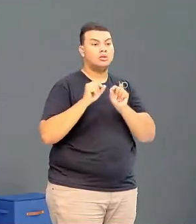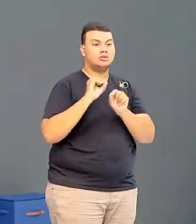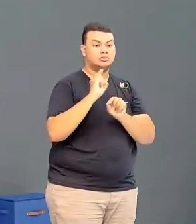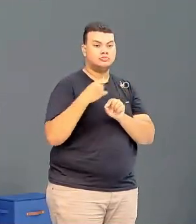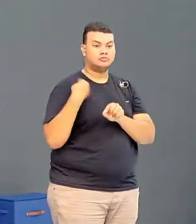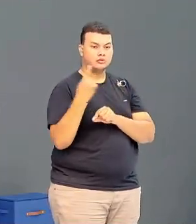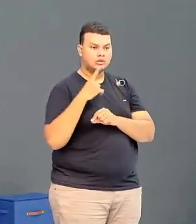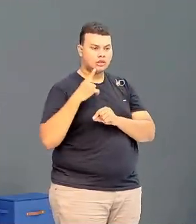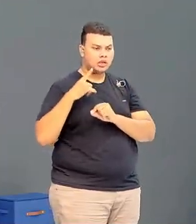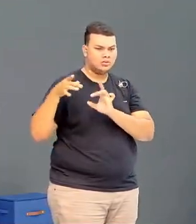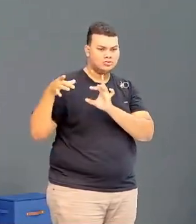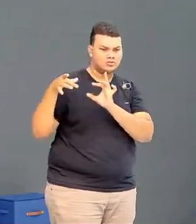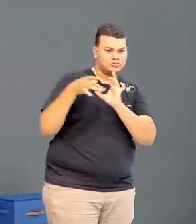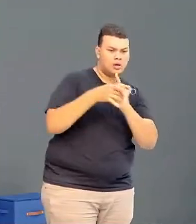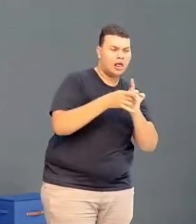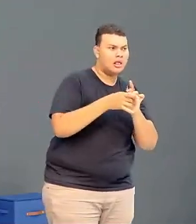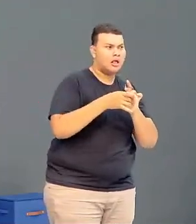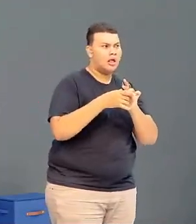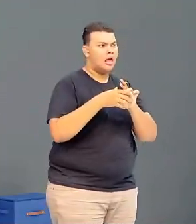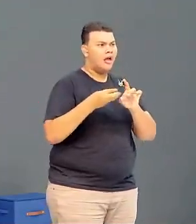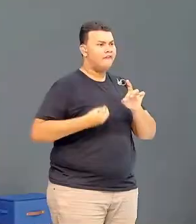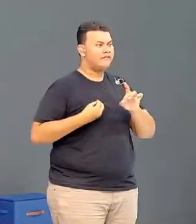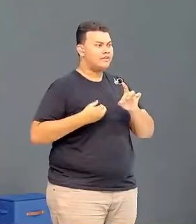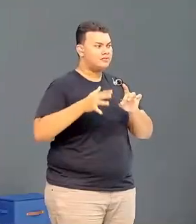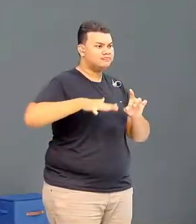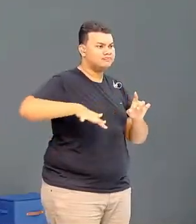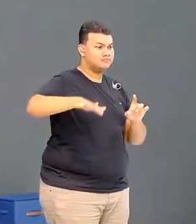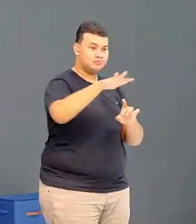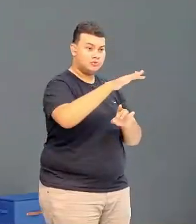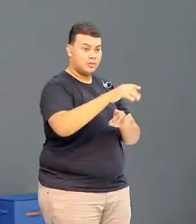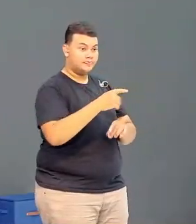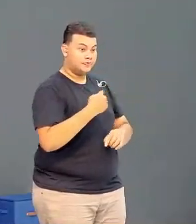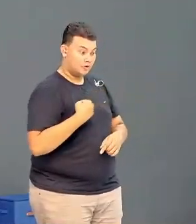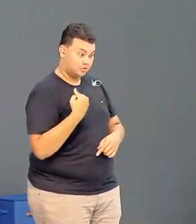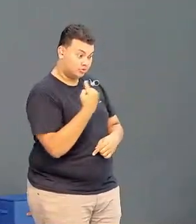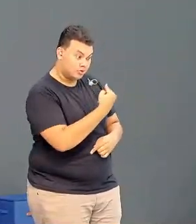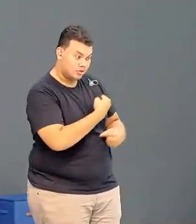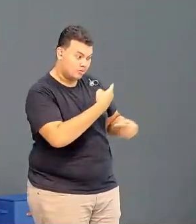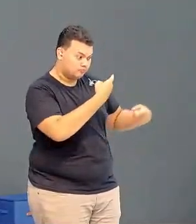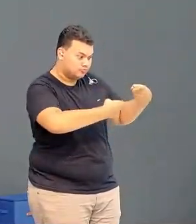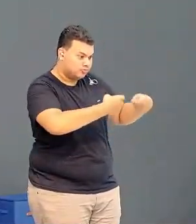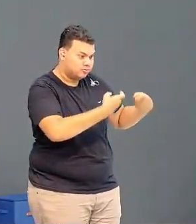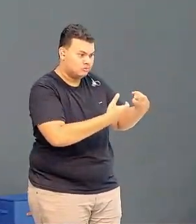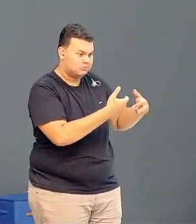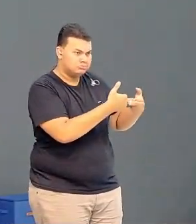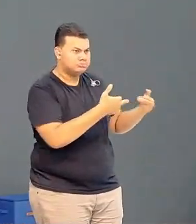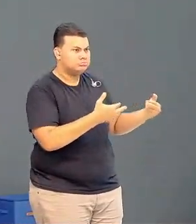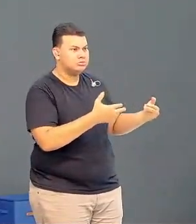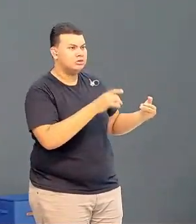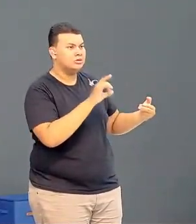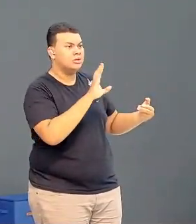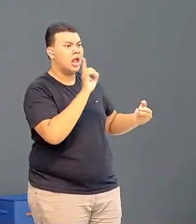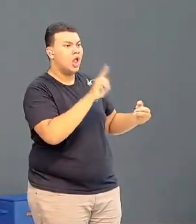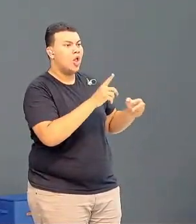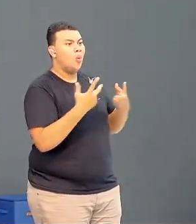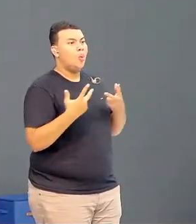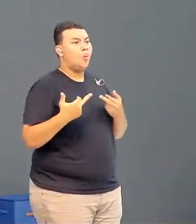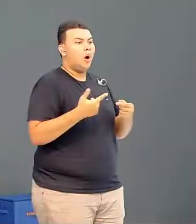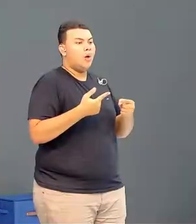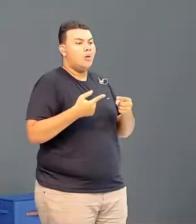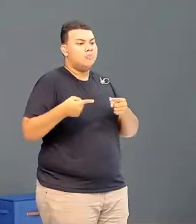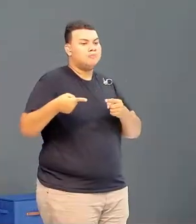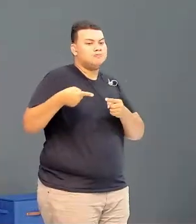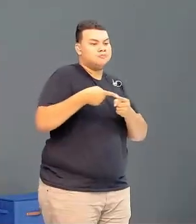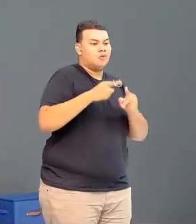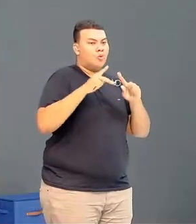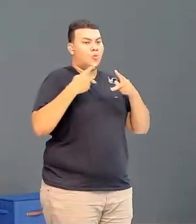num contexto, né, natural da nossa humanidade, a nossa batalha, a nossa luta não é no padrão humano. E